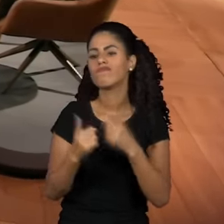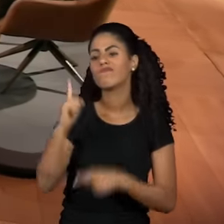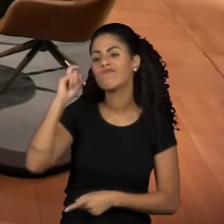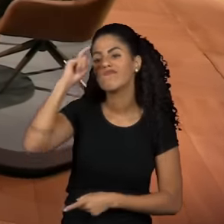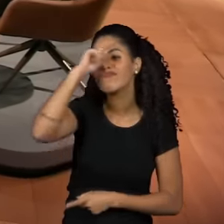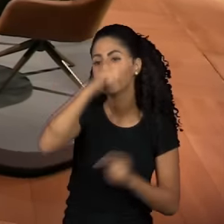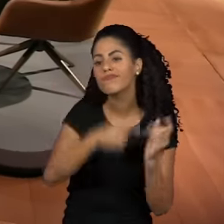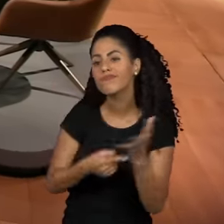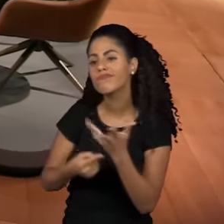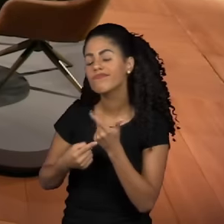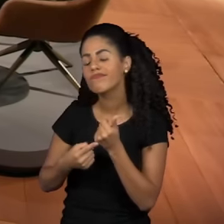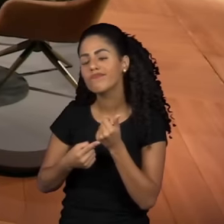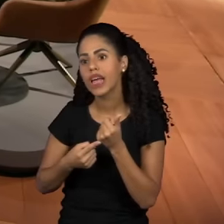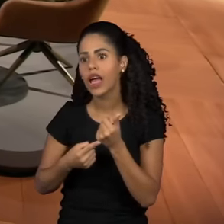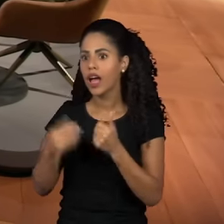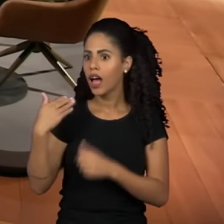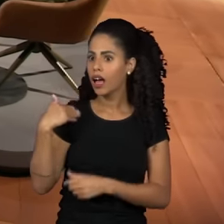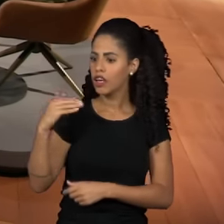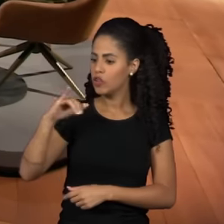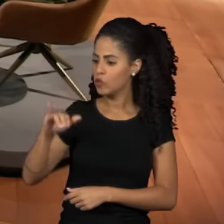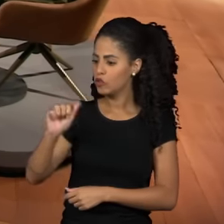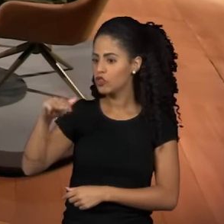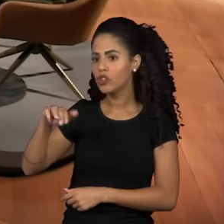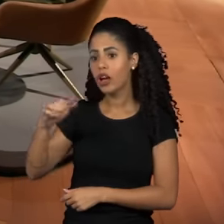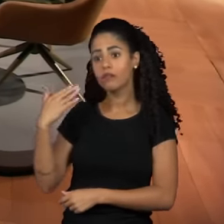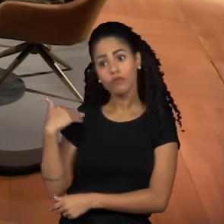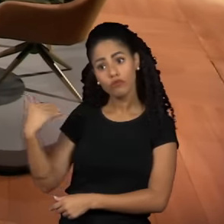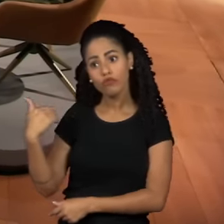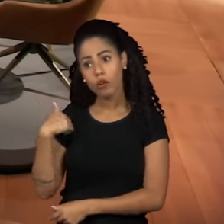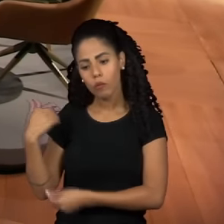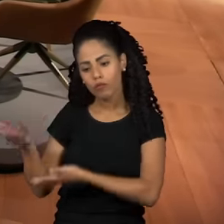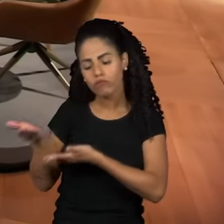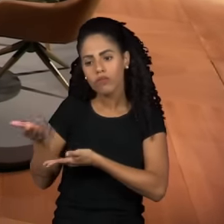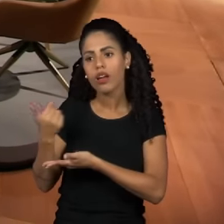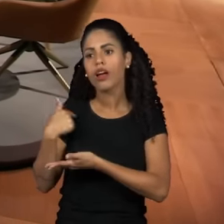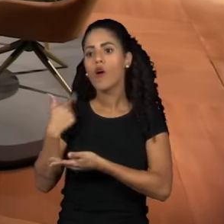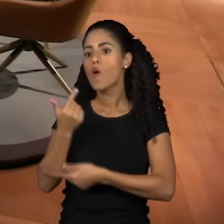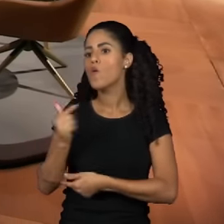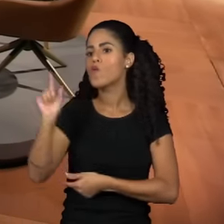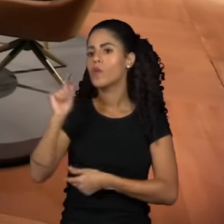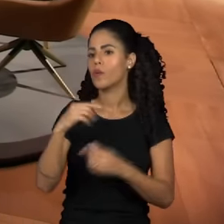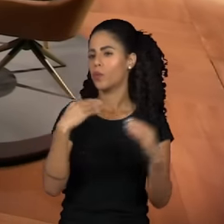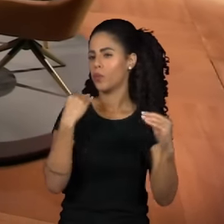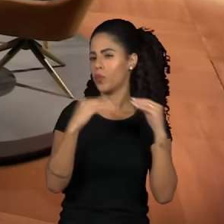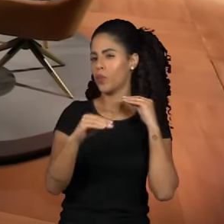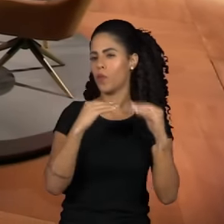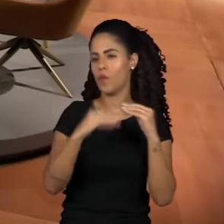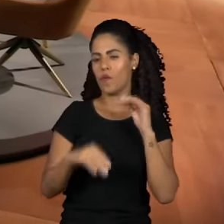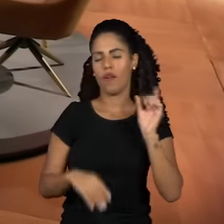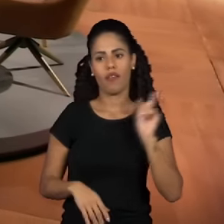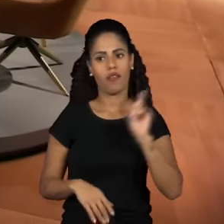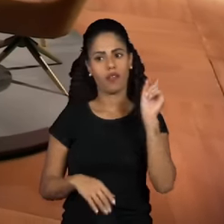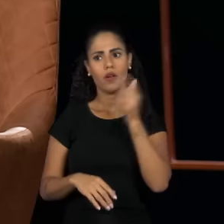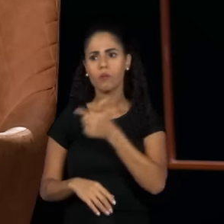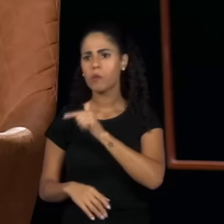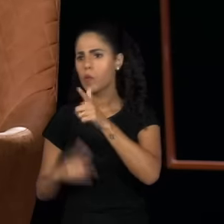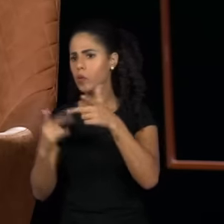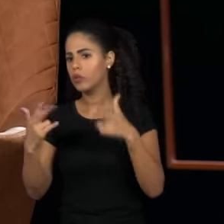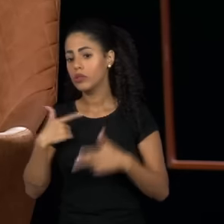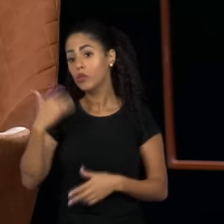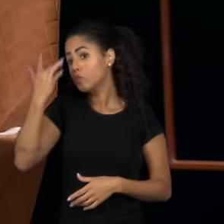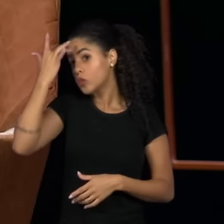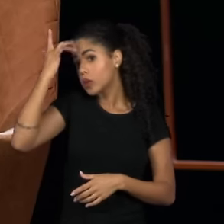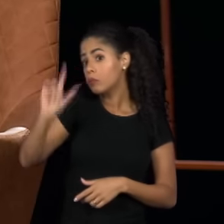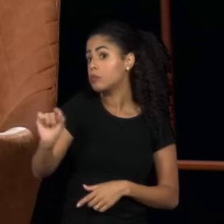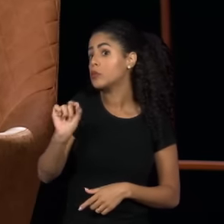E aí o Jaime me chamou para fazer um outro teste, que não era para a Manuela. Eu não sabia para o que era. E